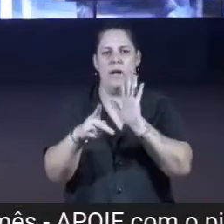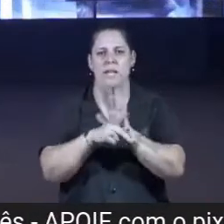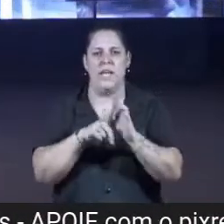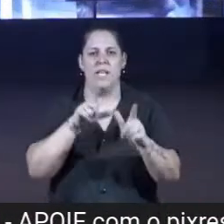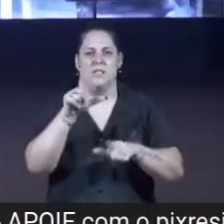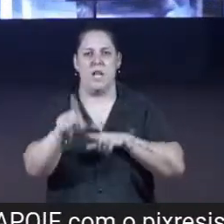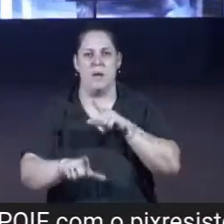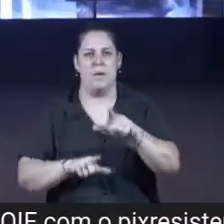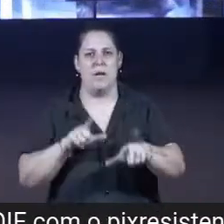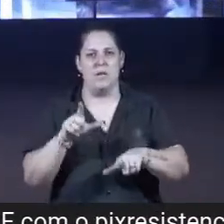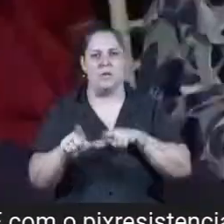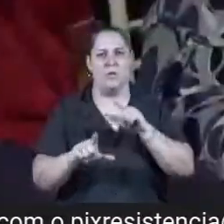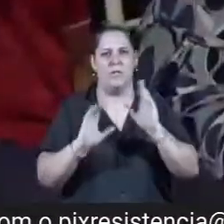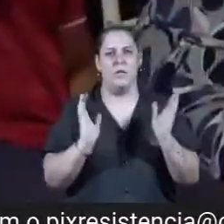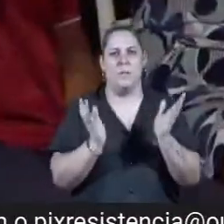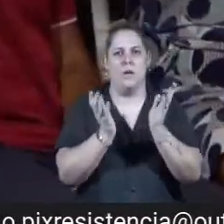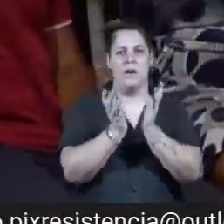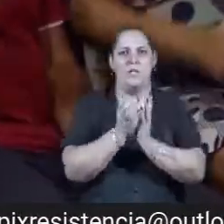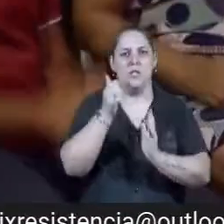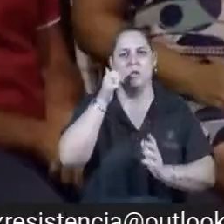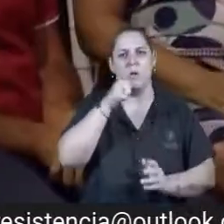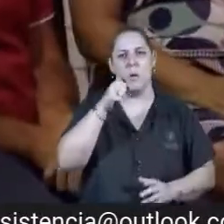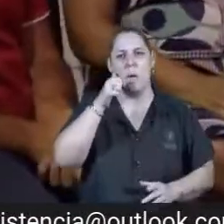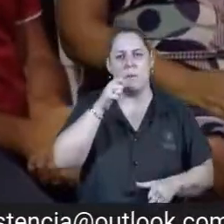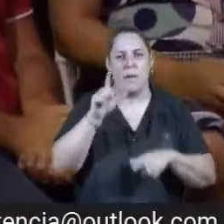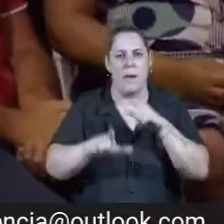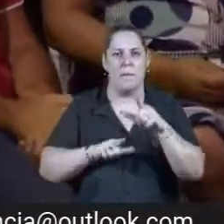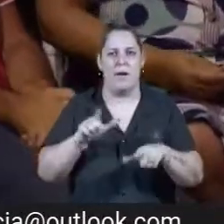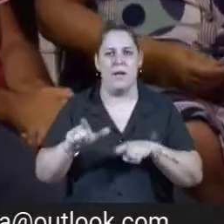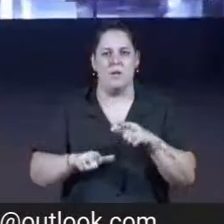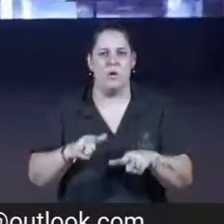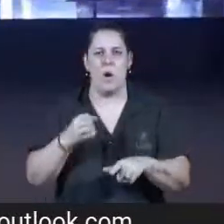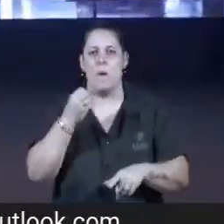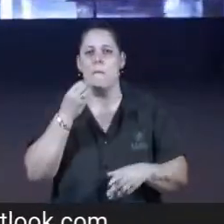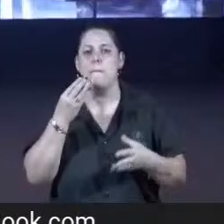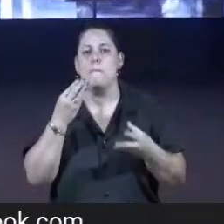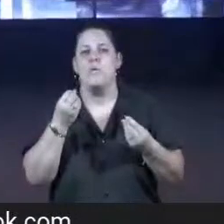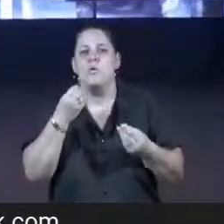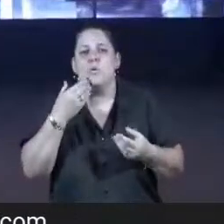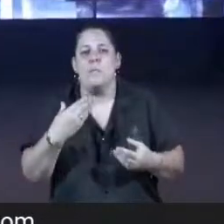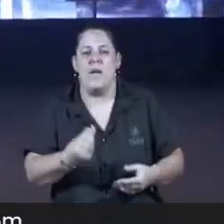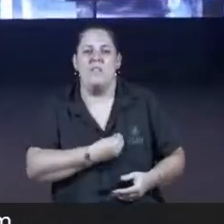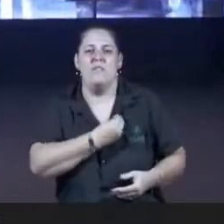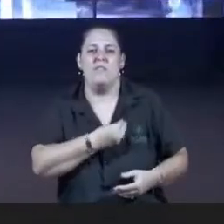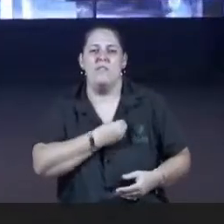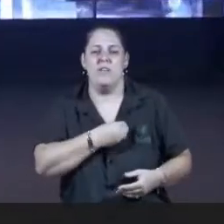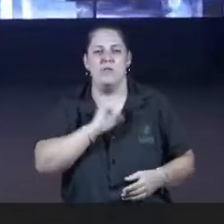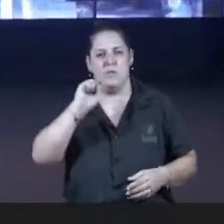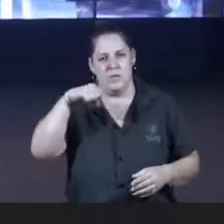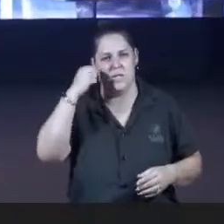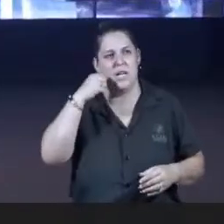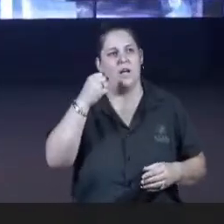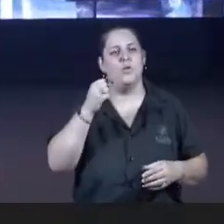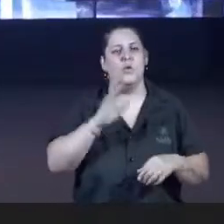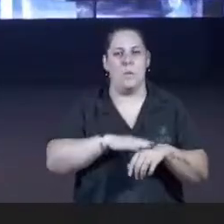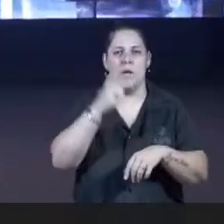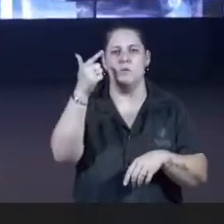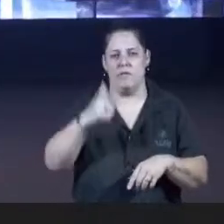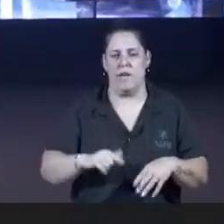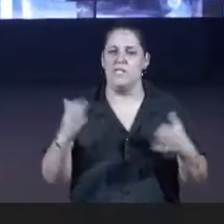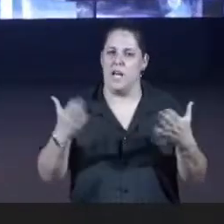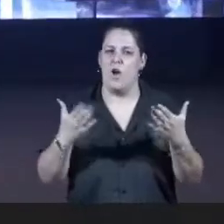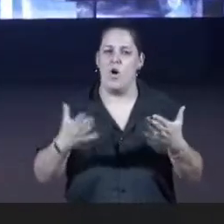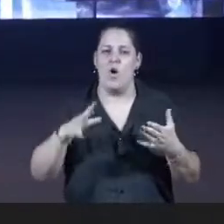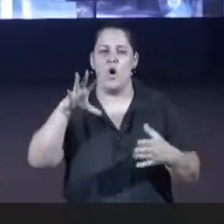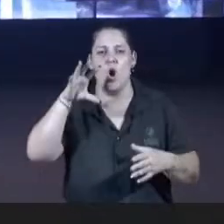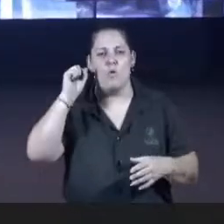Partido é das trabalhadoras. Seja muito bem-vindo, senador, mais uma vez. E agora a gente